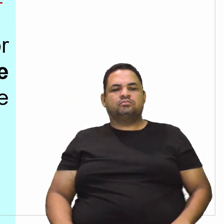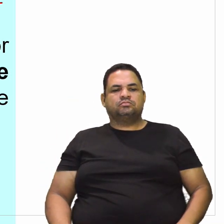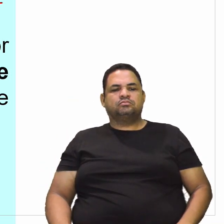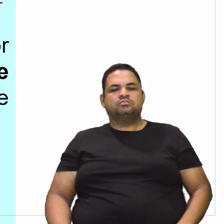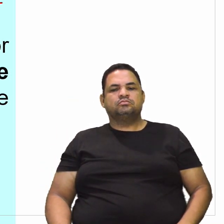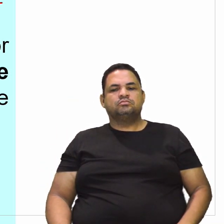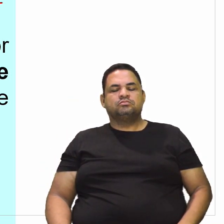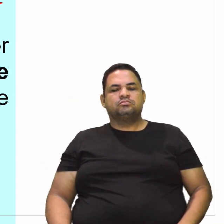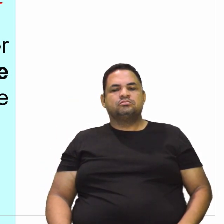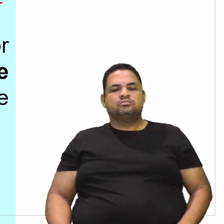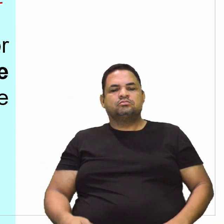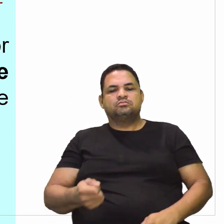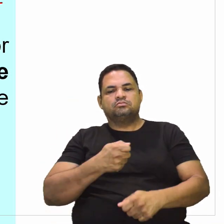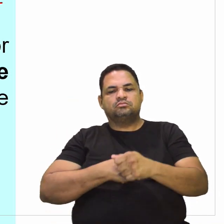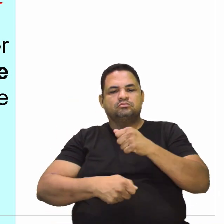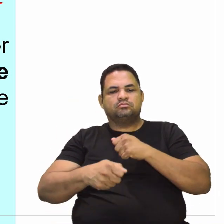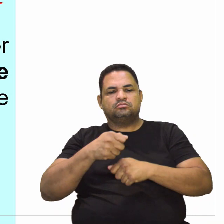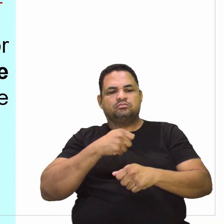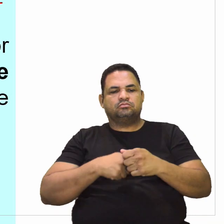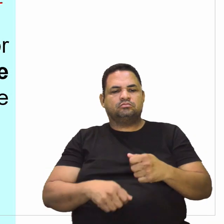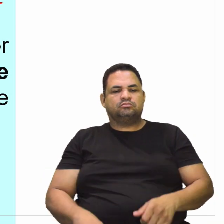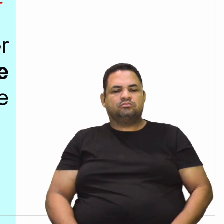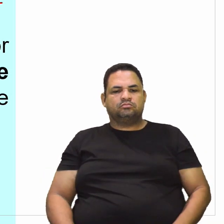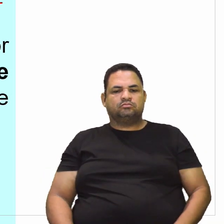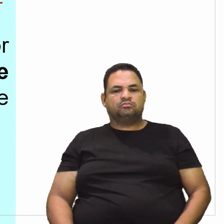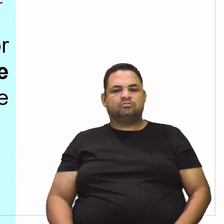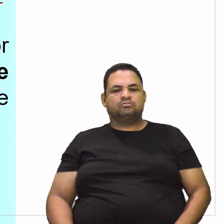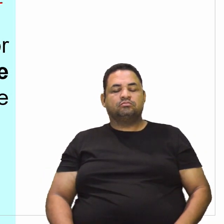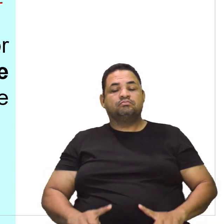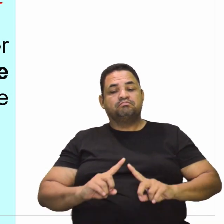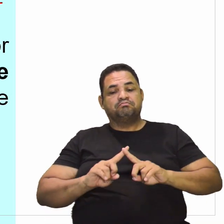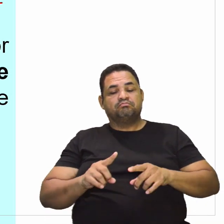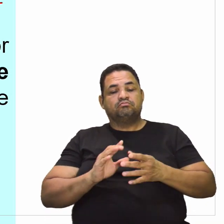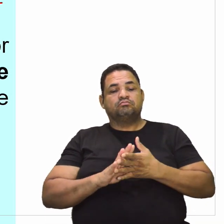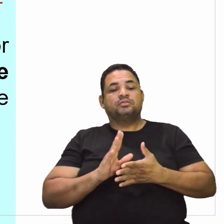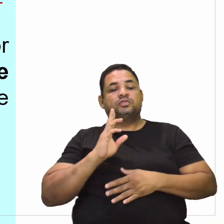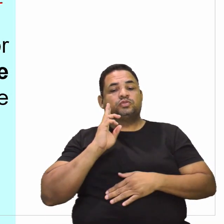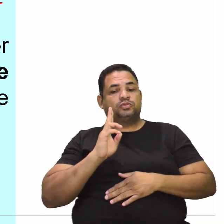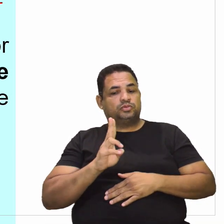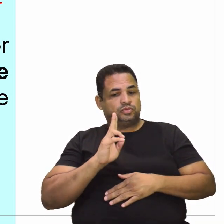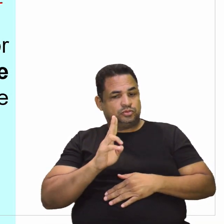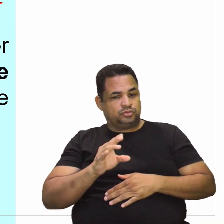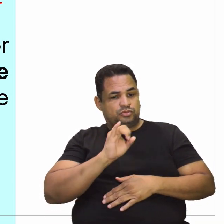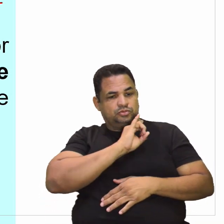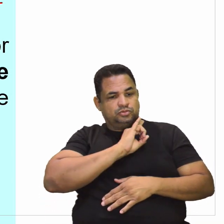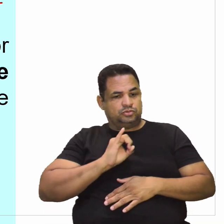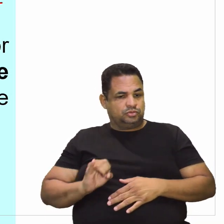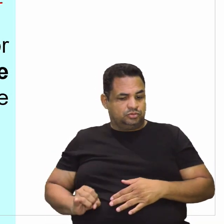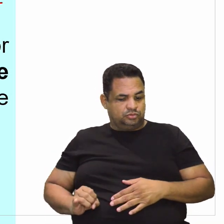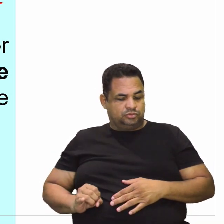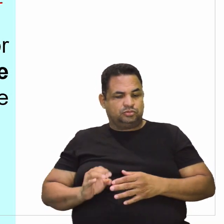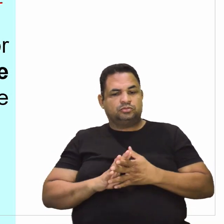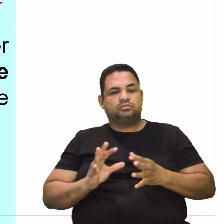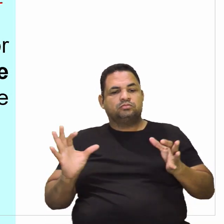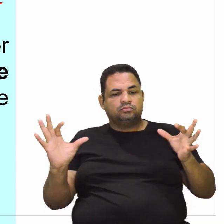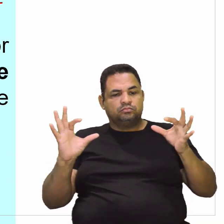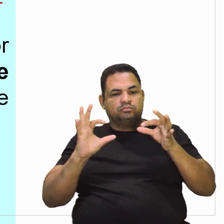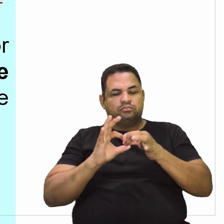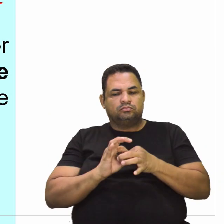políticos e também problemas econômicos. Mas o império se